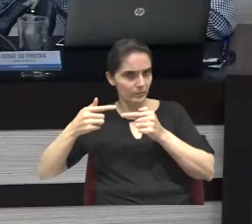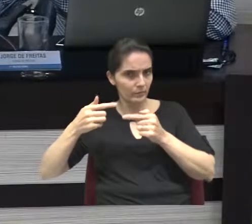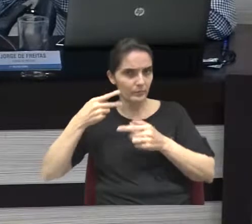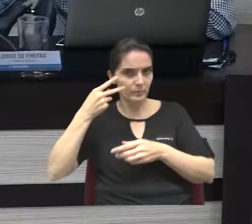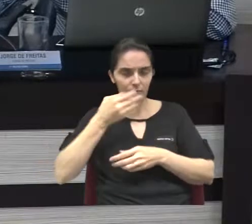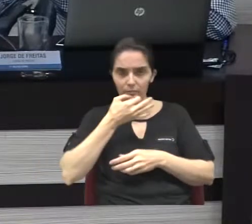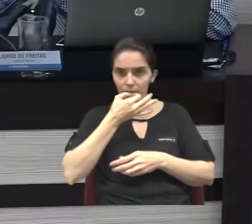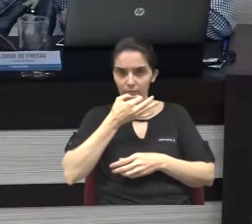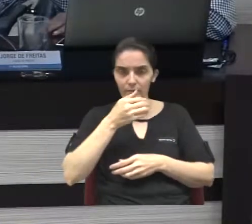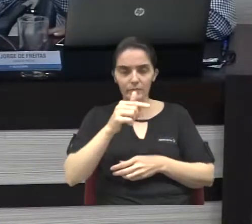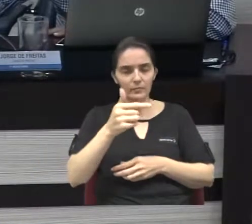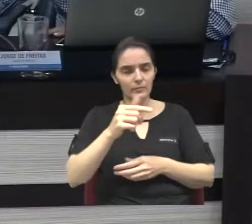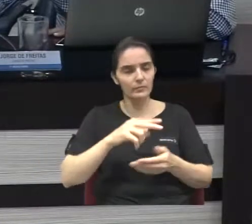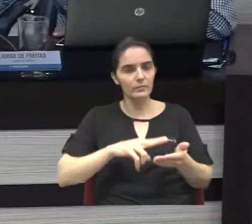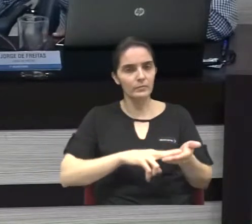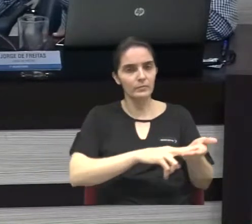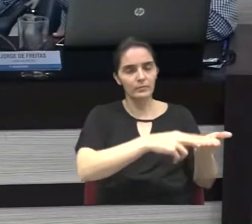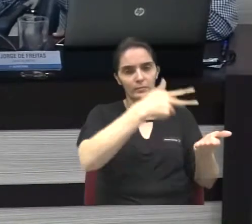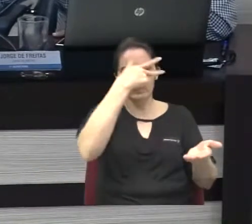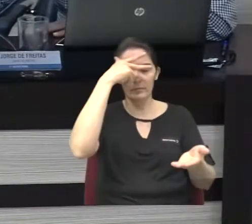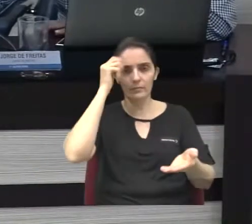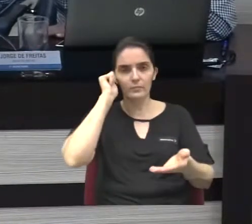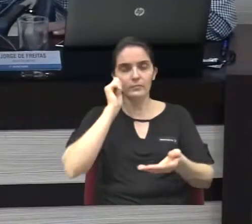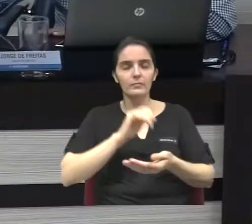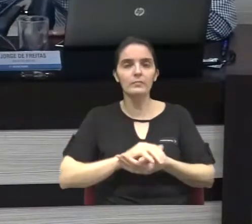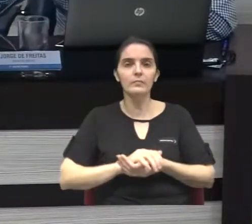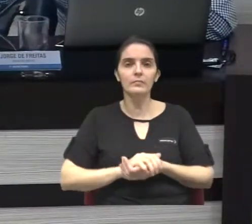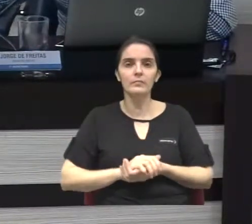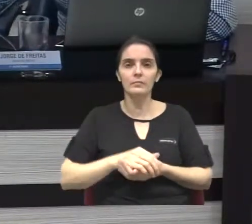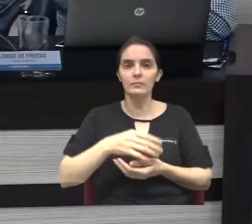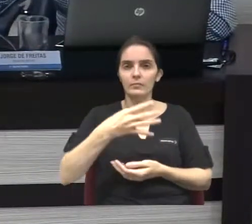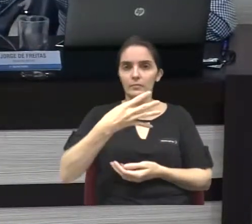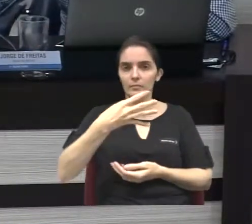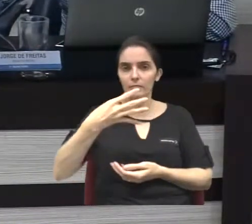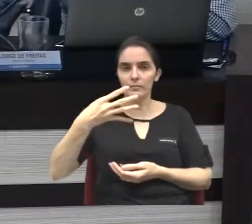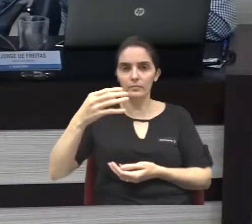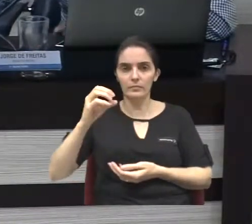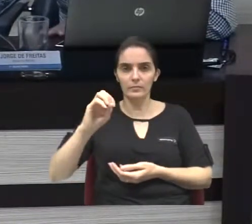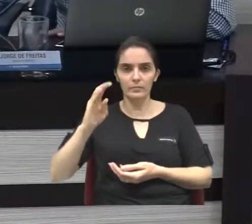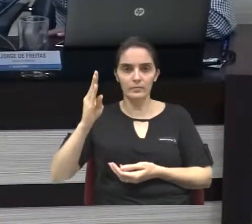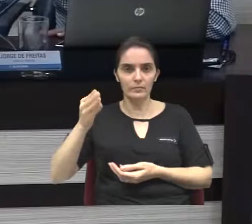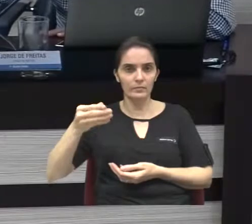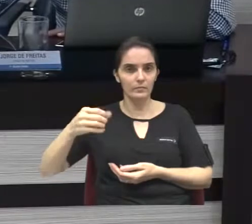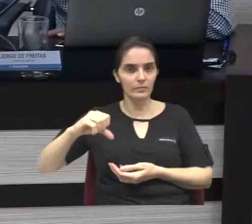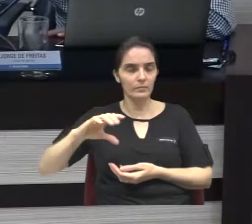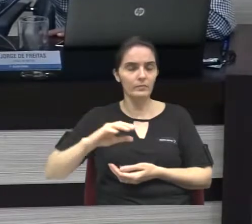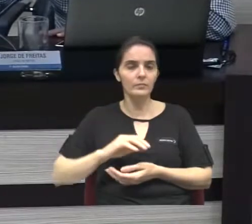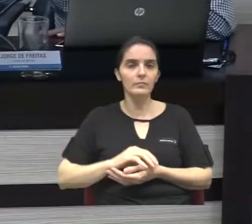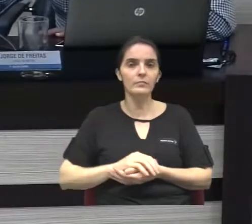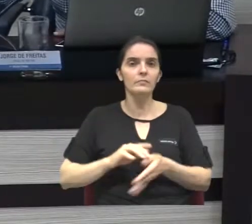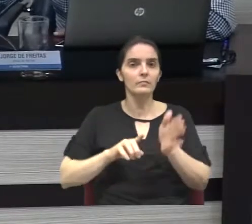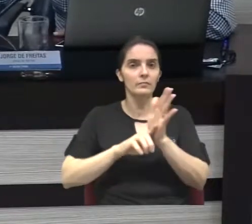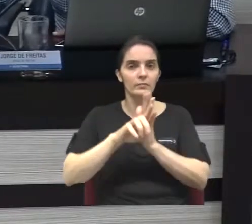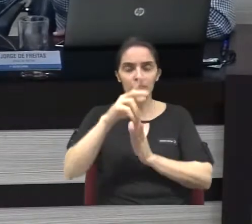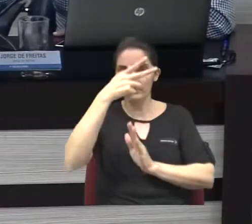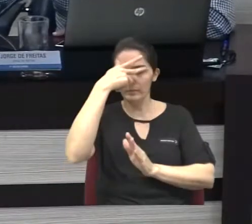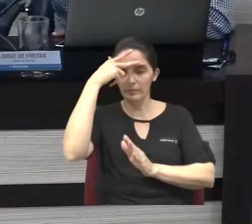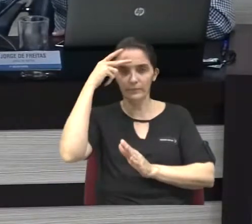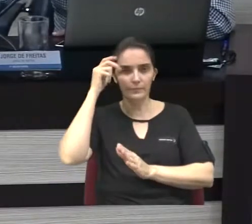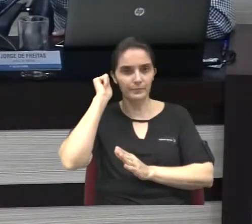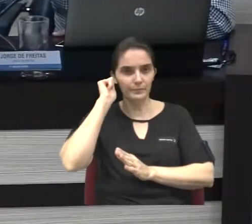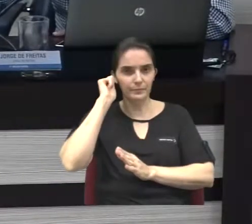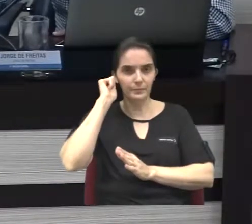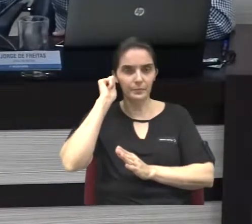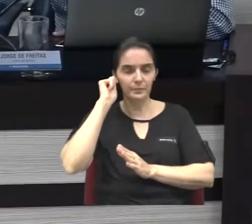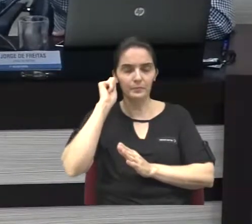Não havendo, será encaminhado ao Executivo. Requerimento 440, barra 2019, requer informações ao Poder Executivo sobre as ações